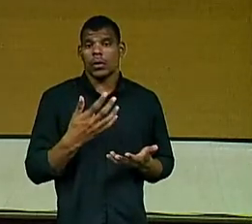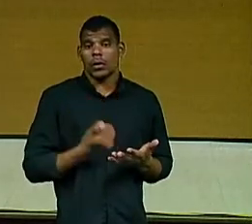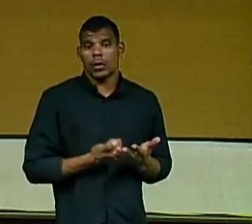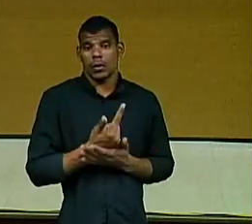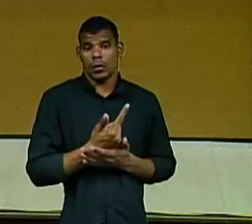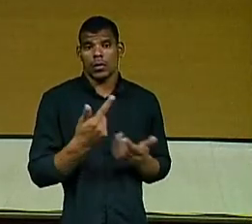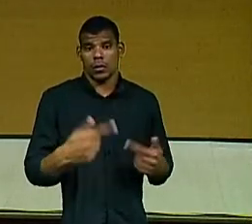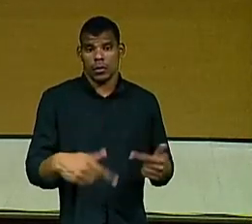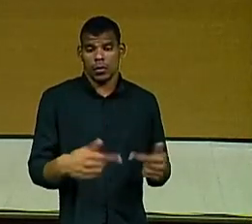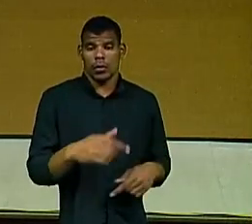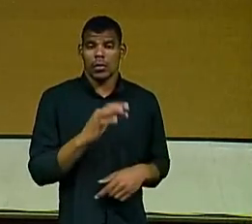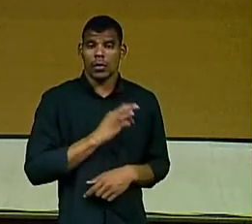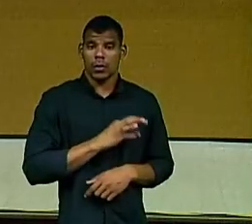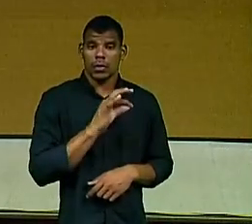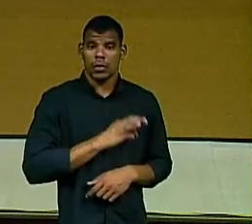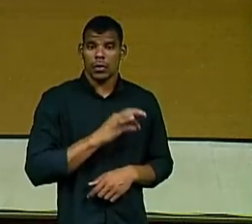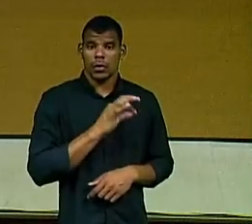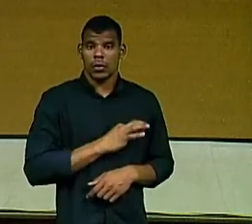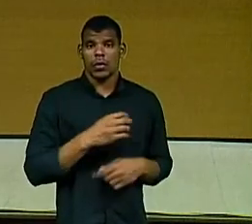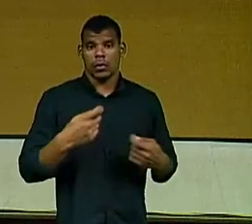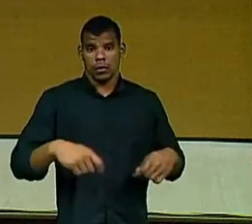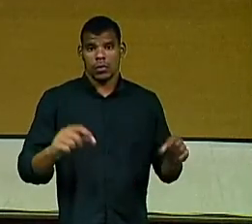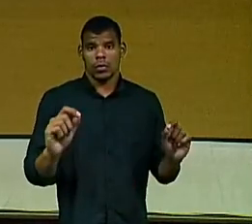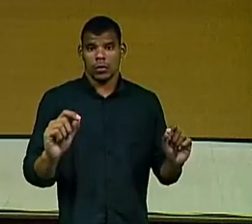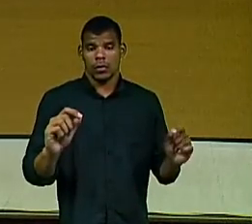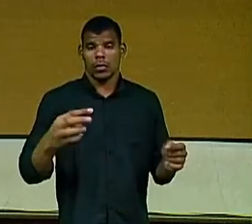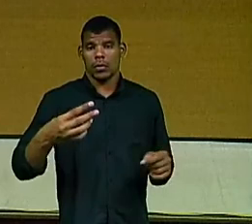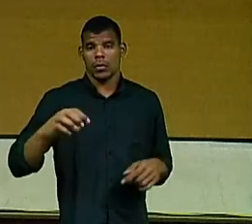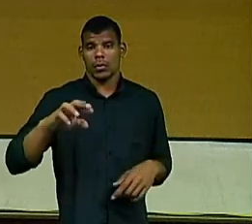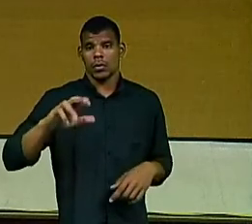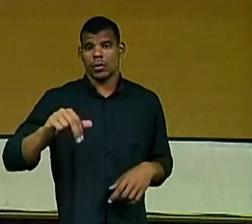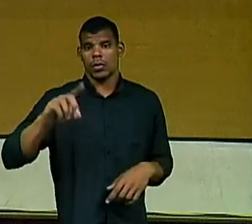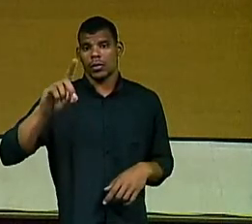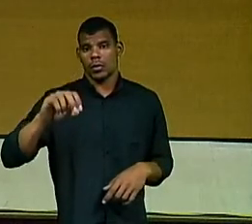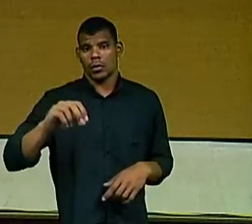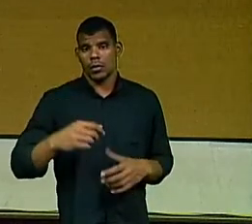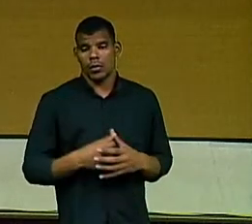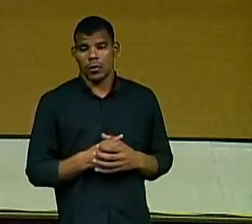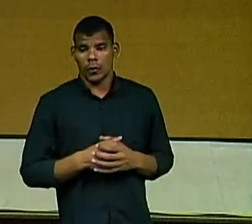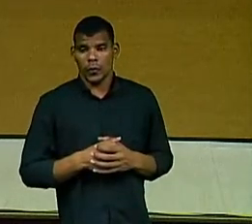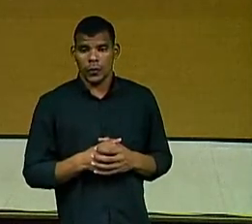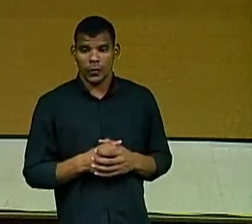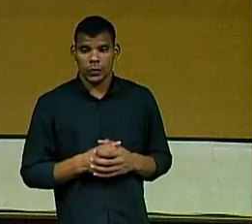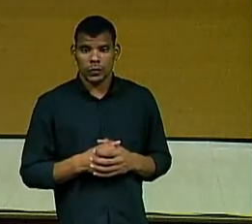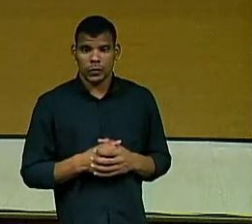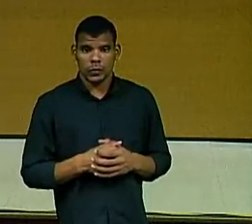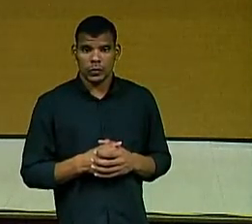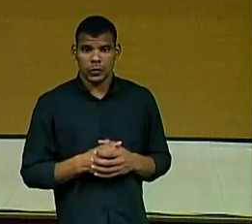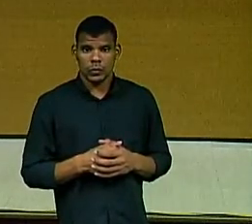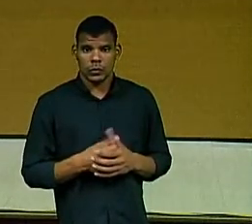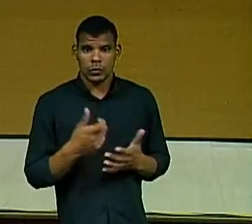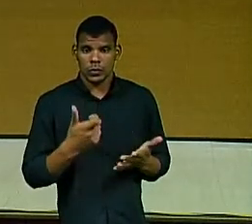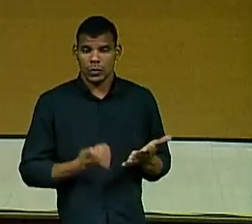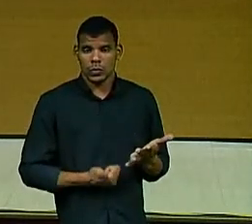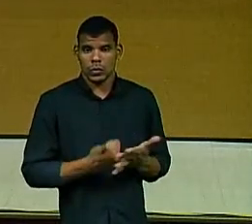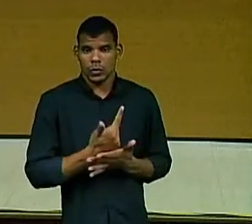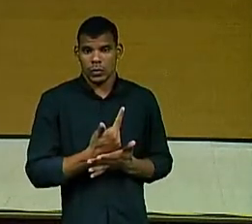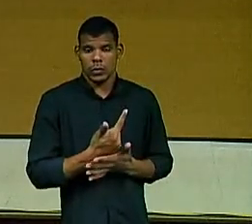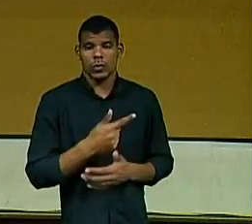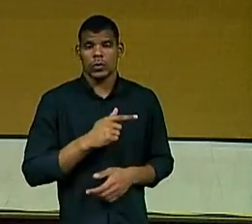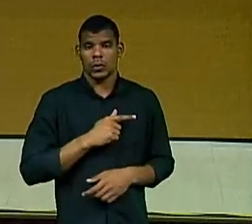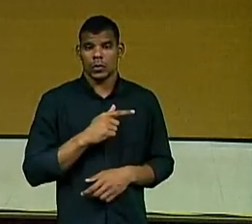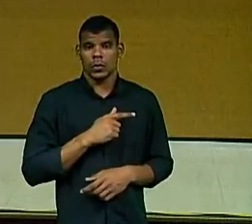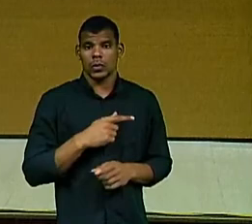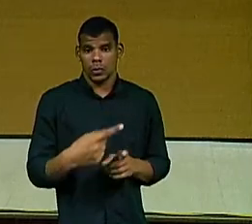as pessoas recebem o salário e elas tinham que correr para os mercados para poder comprar seus mercadorias porque